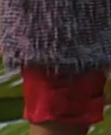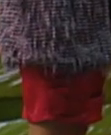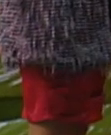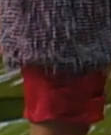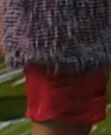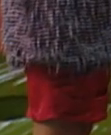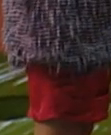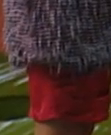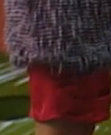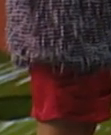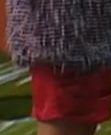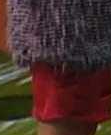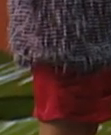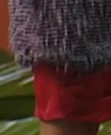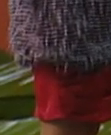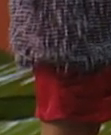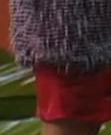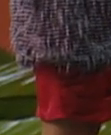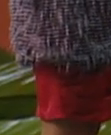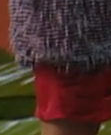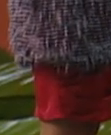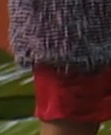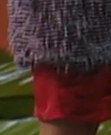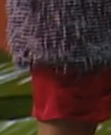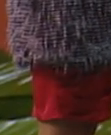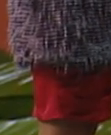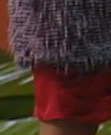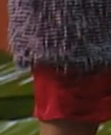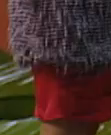Força. Por ti e por mim. Por Miguel.